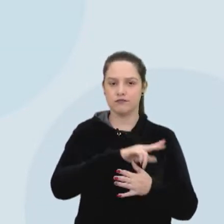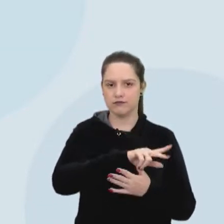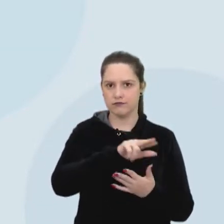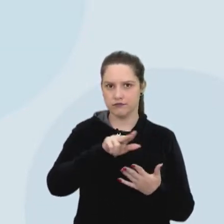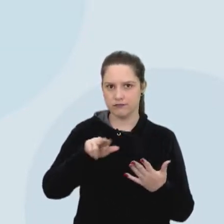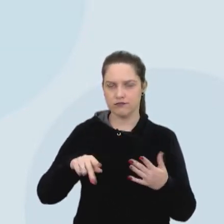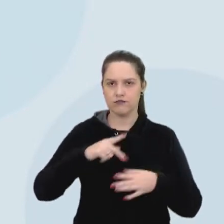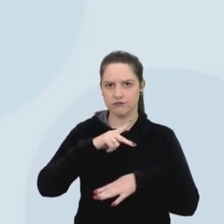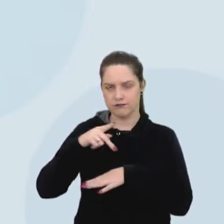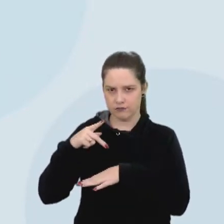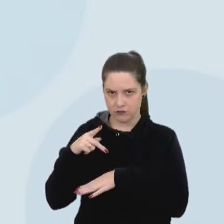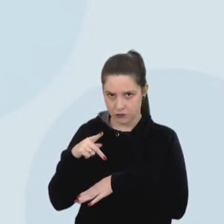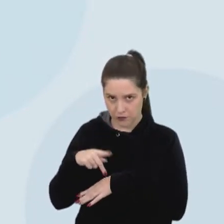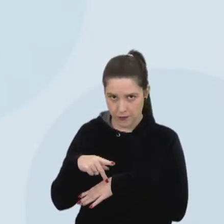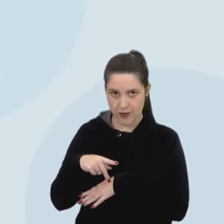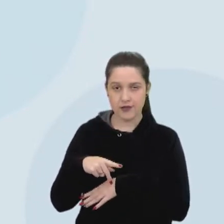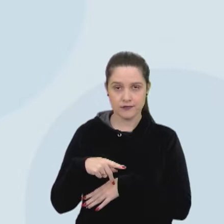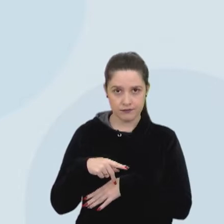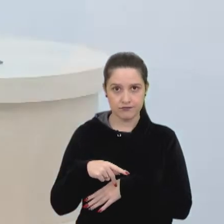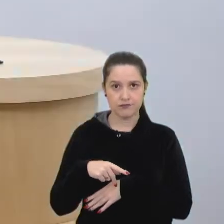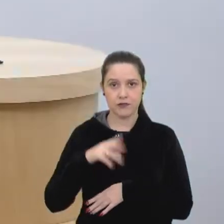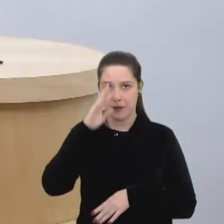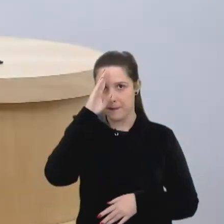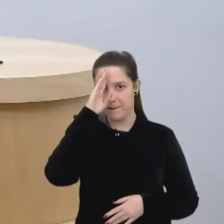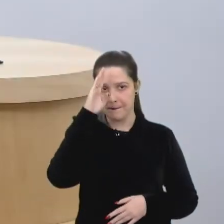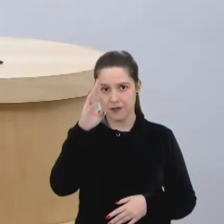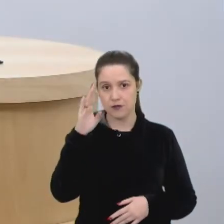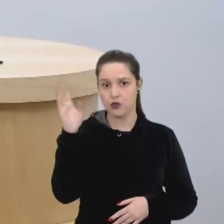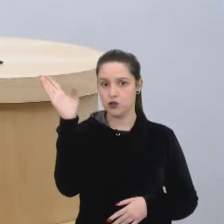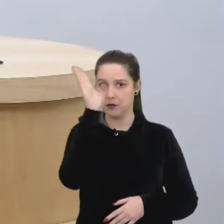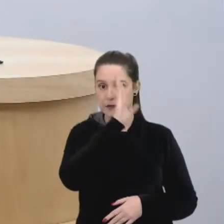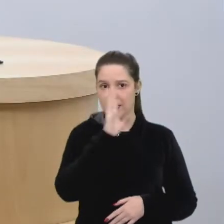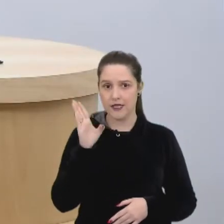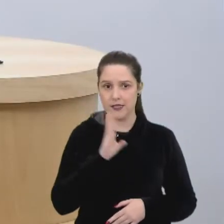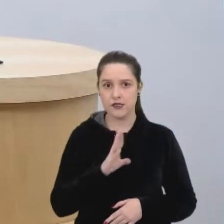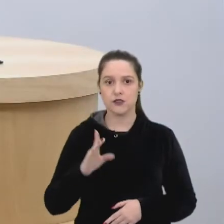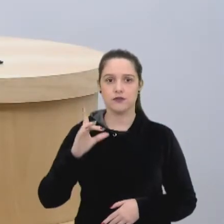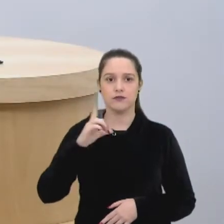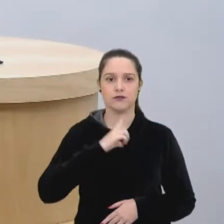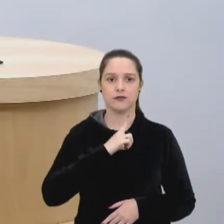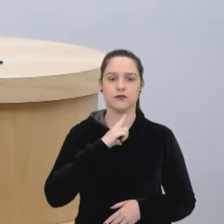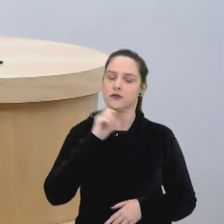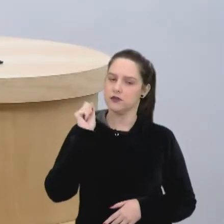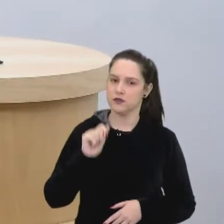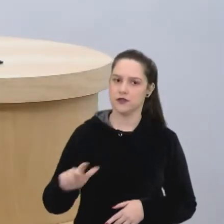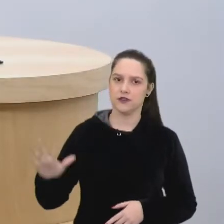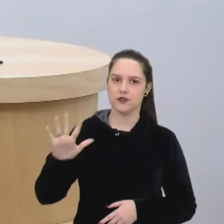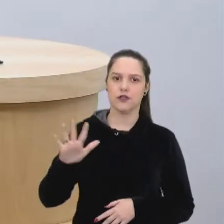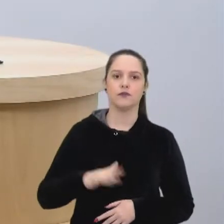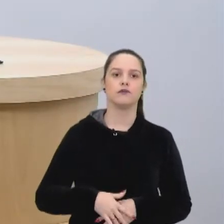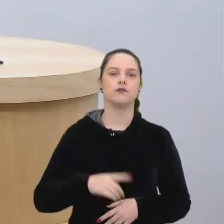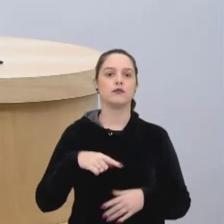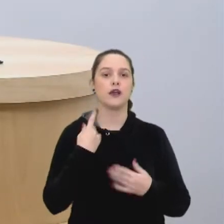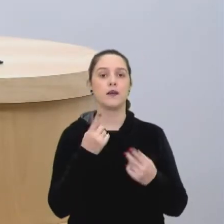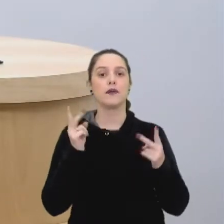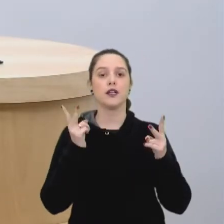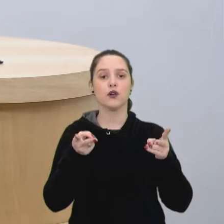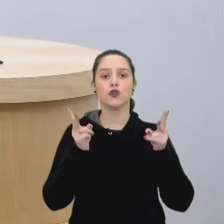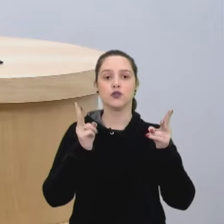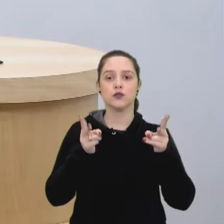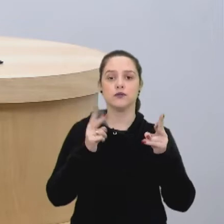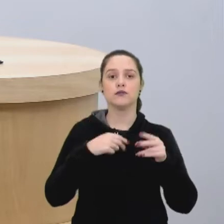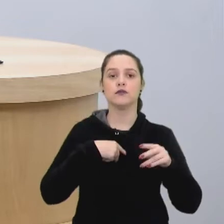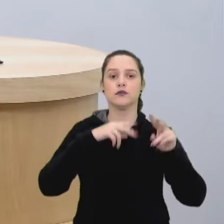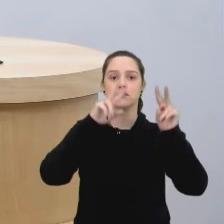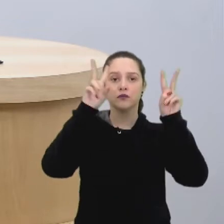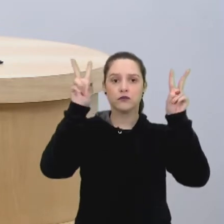características dos países, principalmente o Brasil, que a gente vê muitos dados aí do Brasil. E para dar continuidade a esse